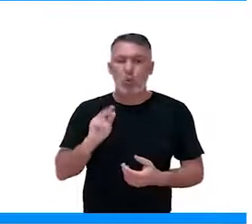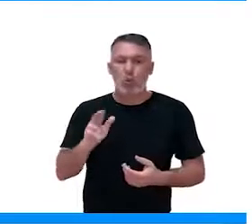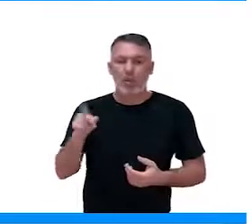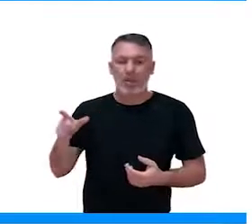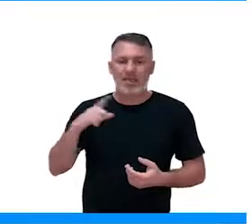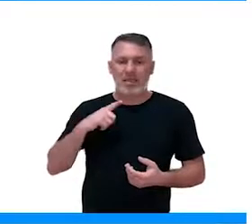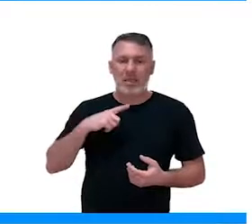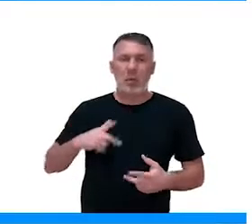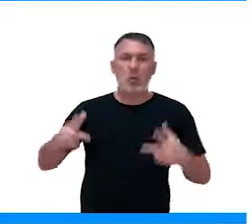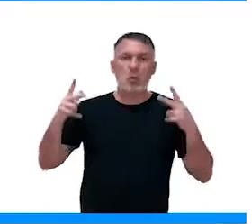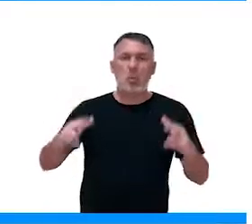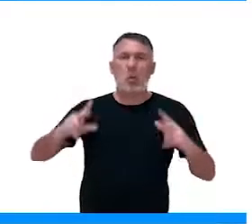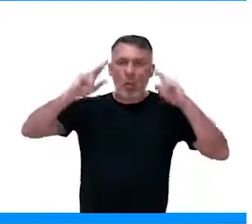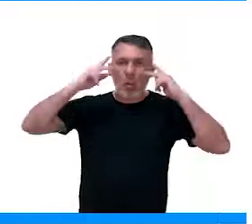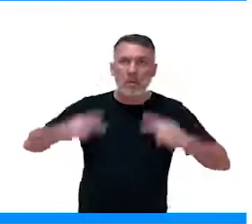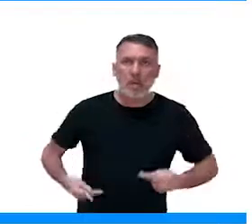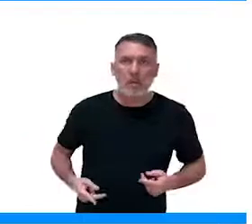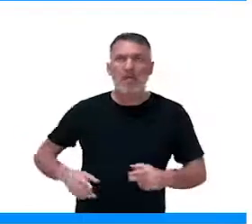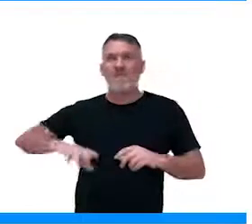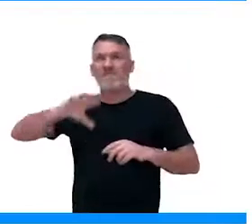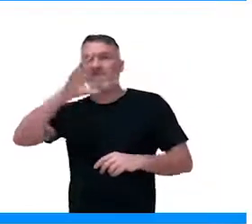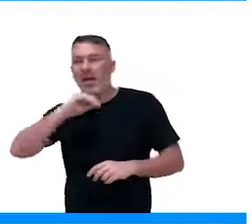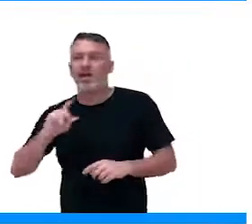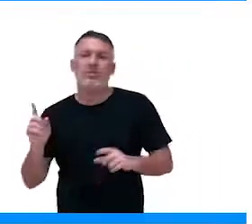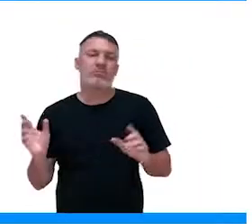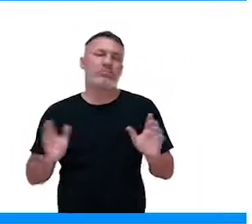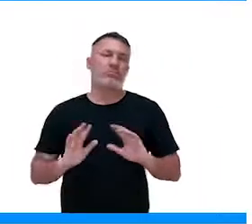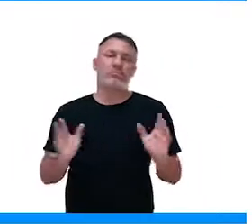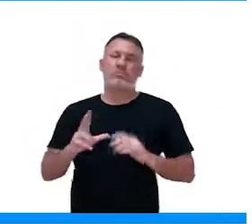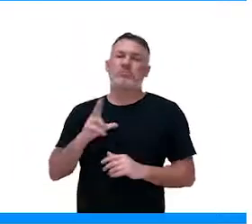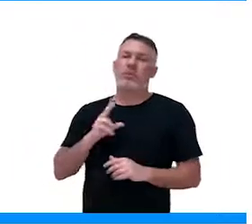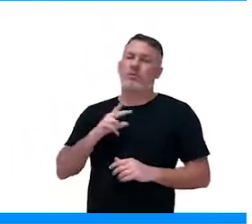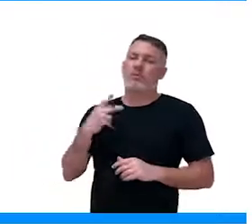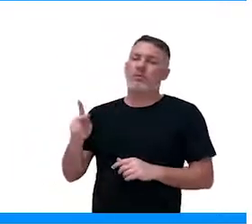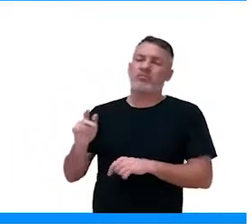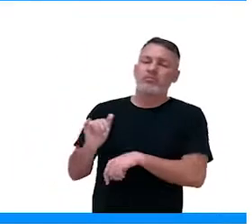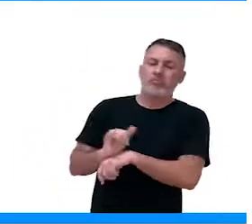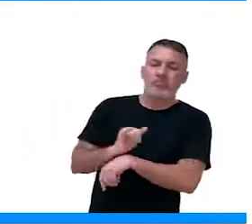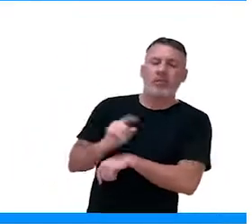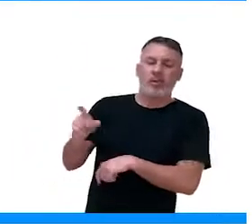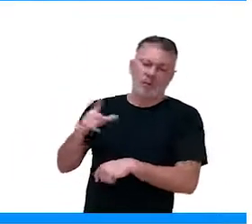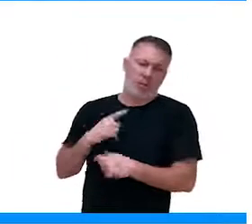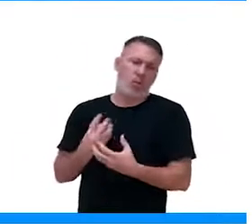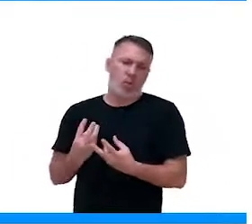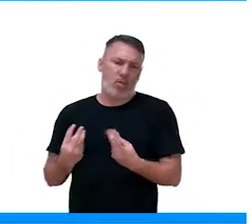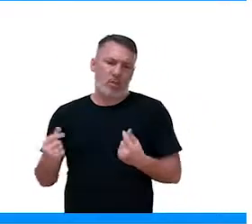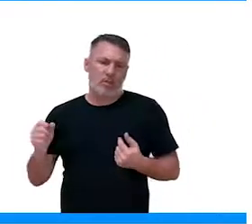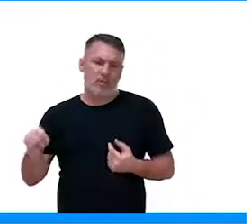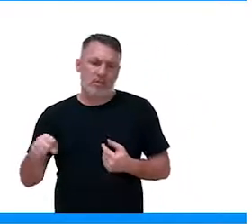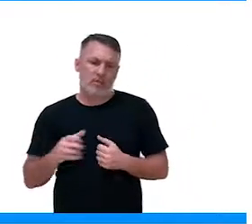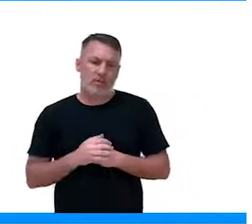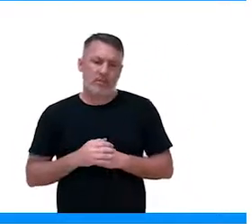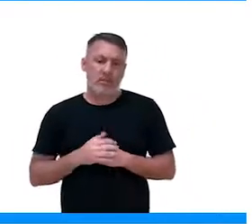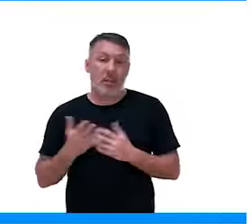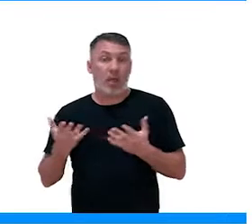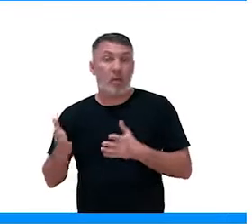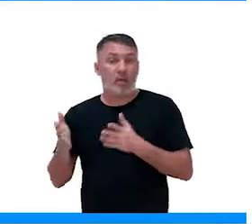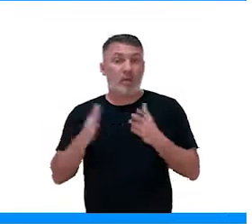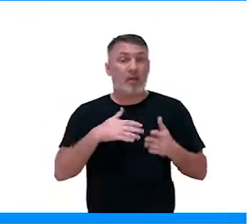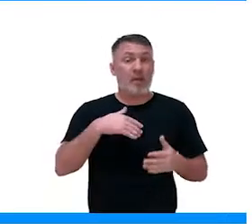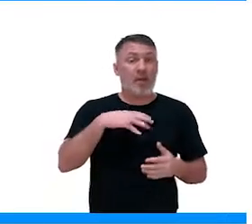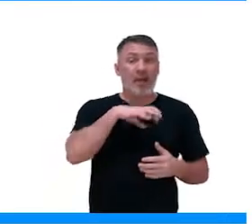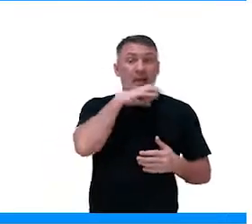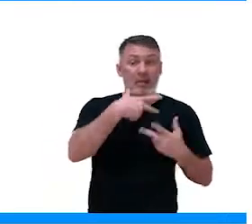ele raciocina e pensa como ser humano ou fala, né? Instintivamente, ele tem muitas qualidades. Agora,